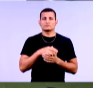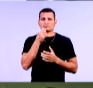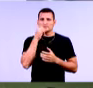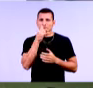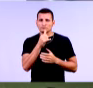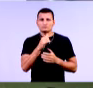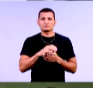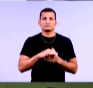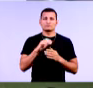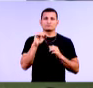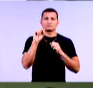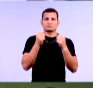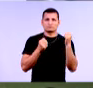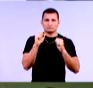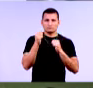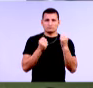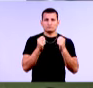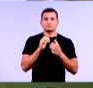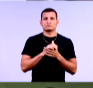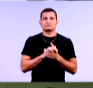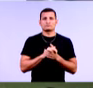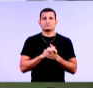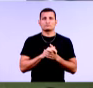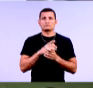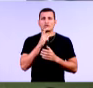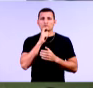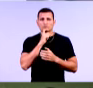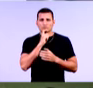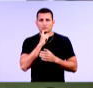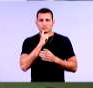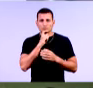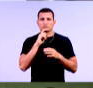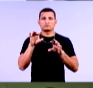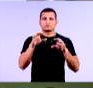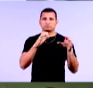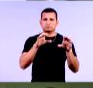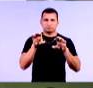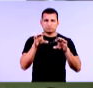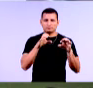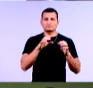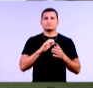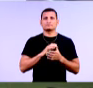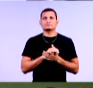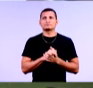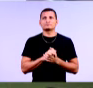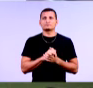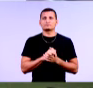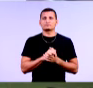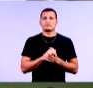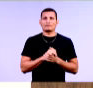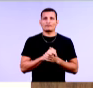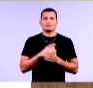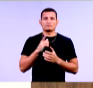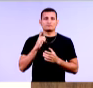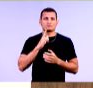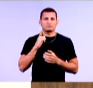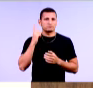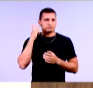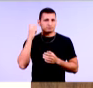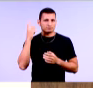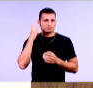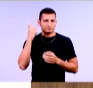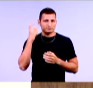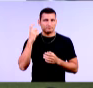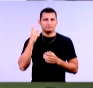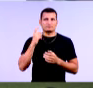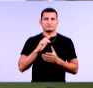Perfeito. O comportamento seria se climatiza. Estão pegando a ideia, né? exatamente isso. Né? Se faz barulho. Mudar não, é mudar